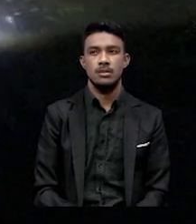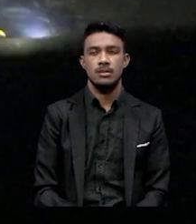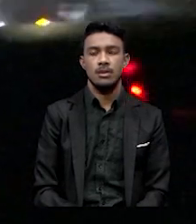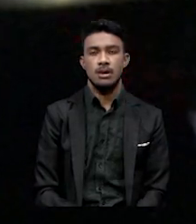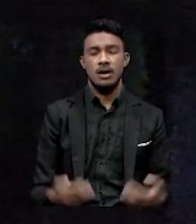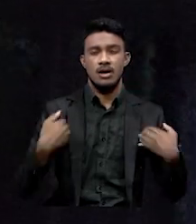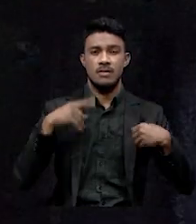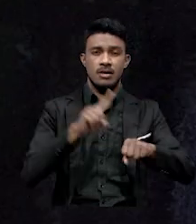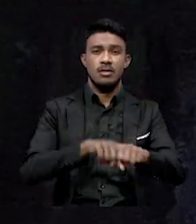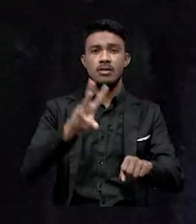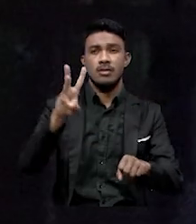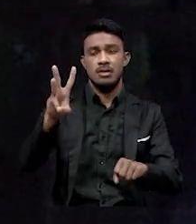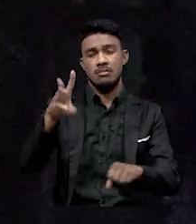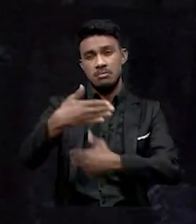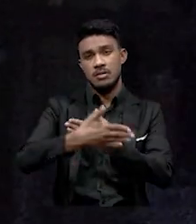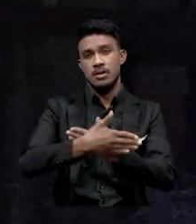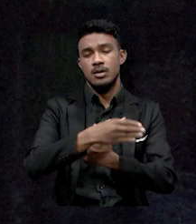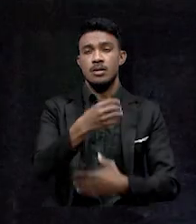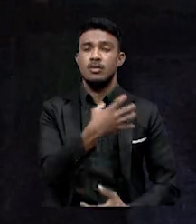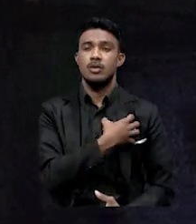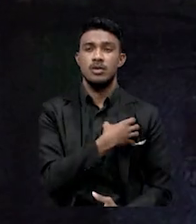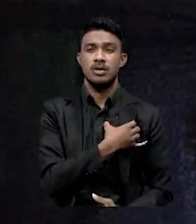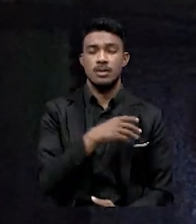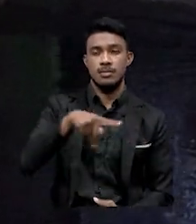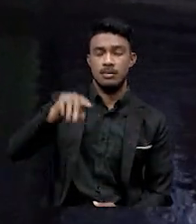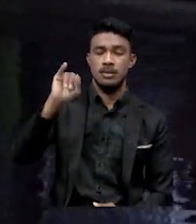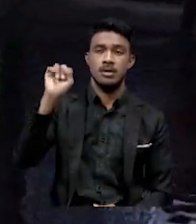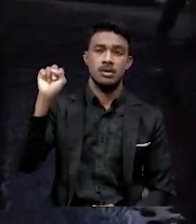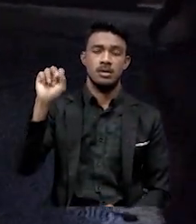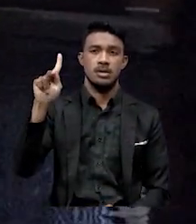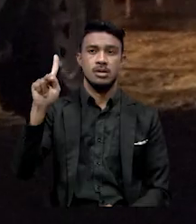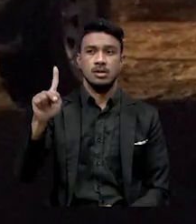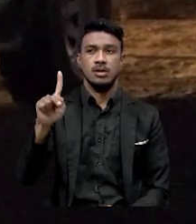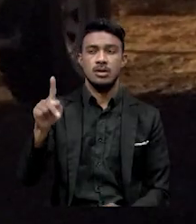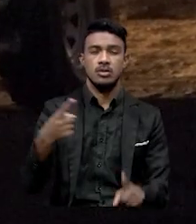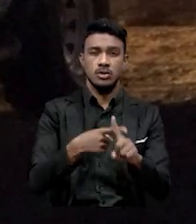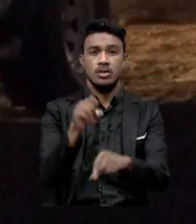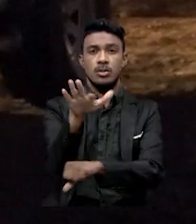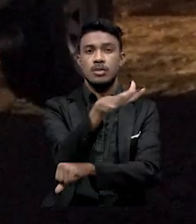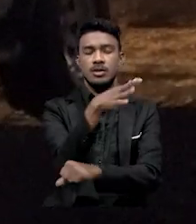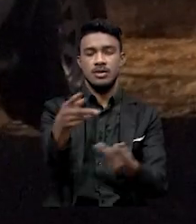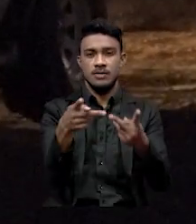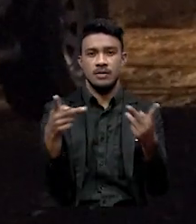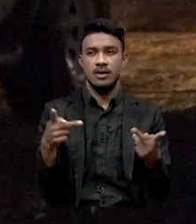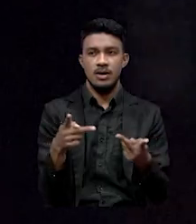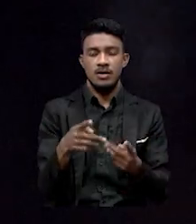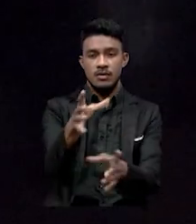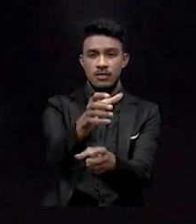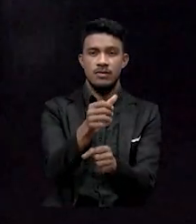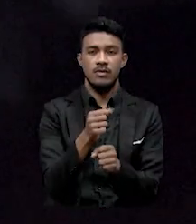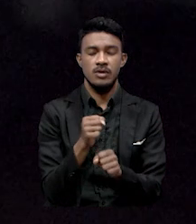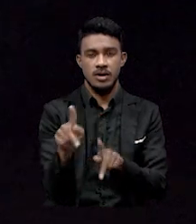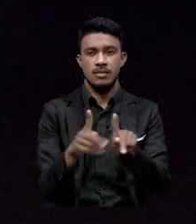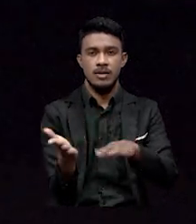Afuin tukunen ho balun polisi forensik no apoio husi bomberos to ia fatin acontecimento ho difoti sai mate